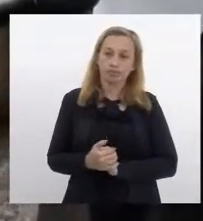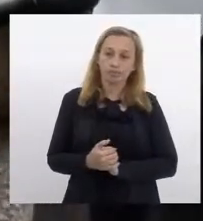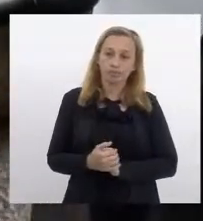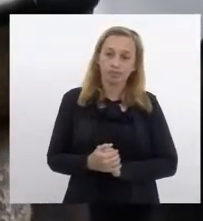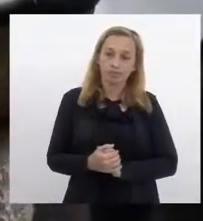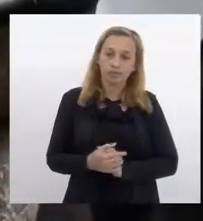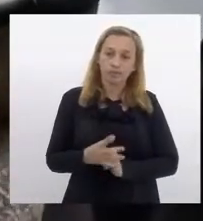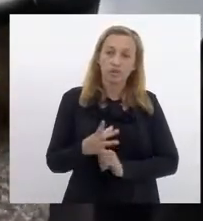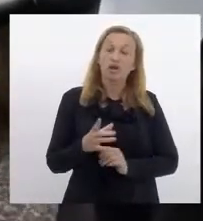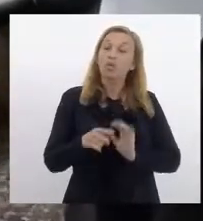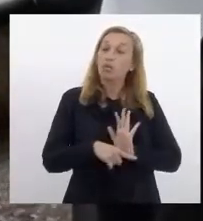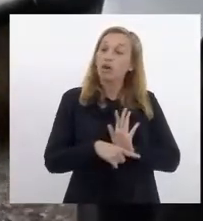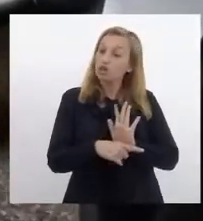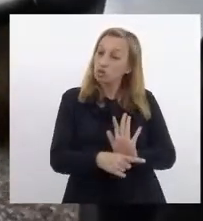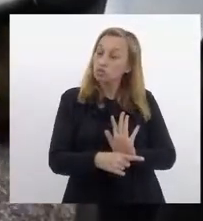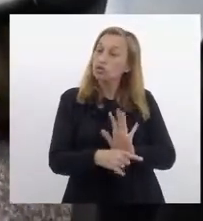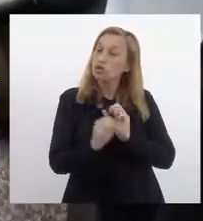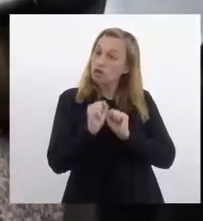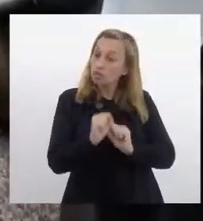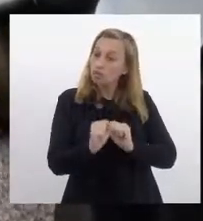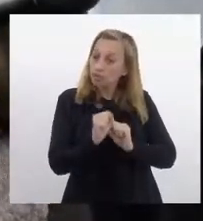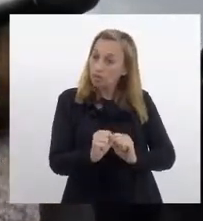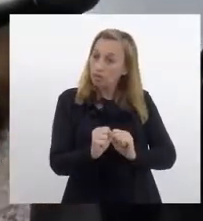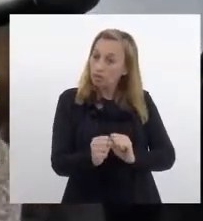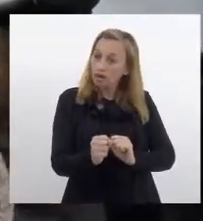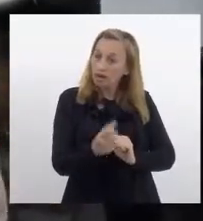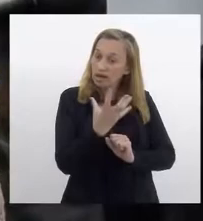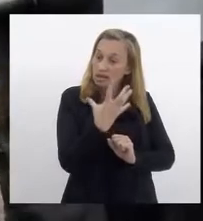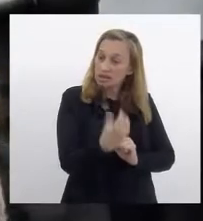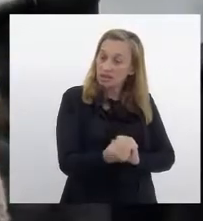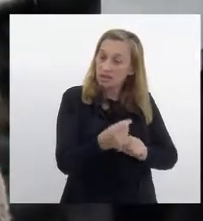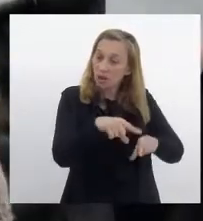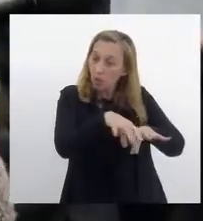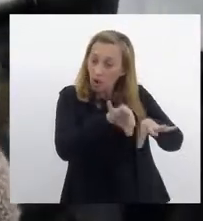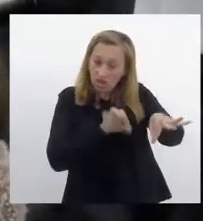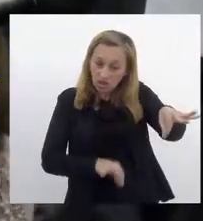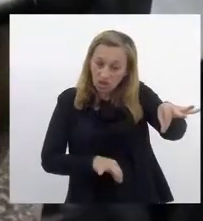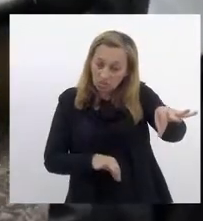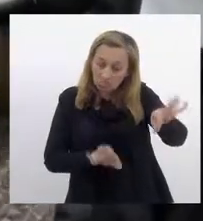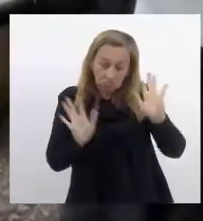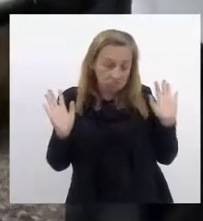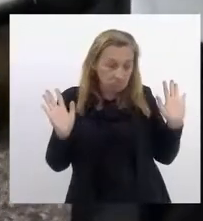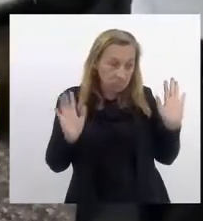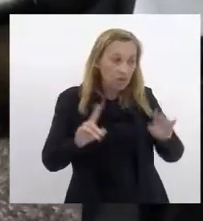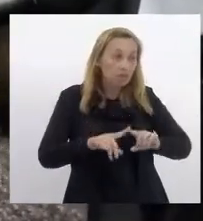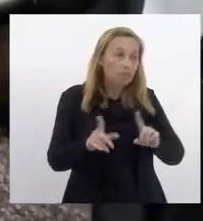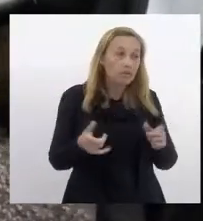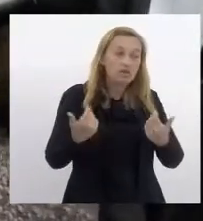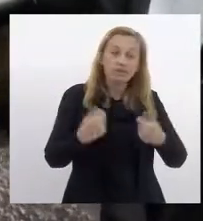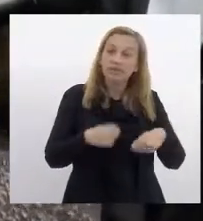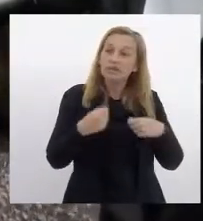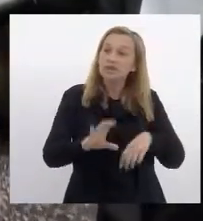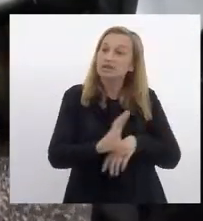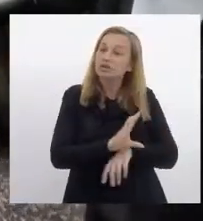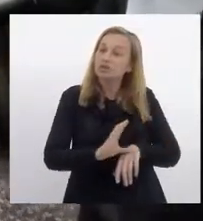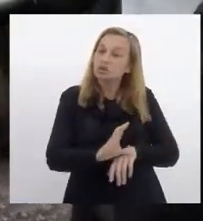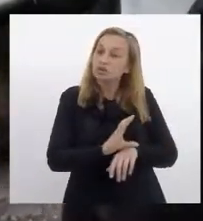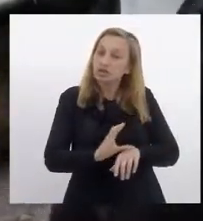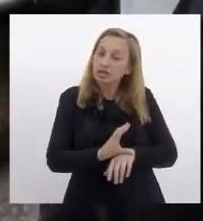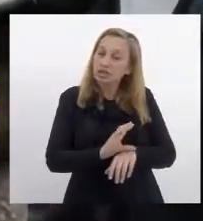uma contribuição que pode, se quiser, rasgar, né? Mas tem que ser